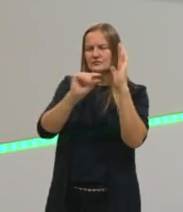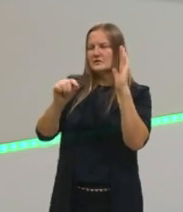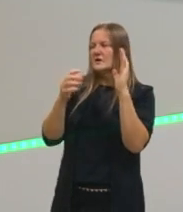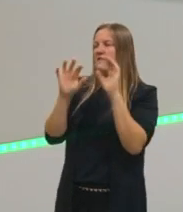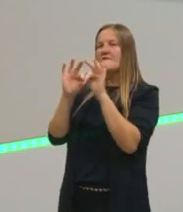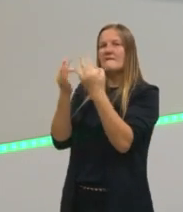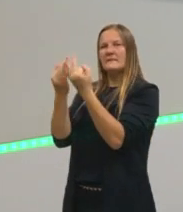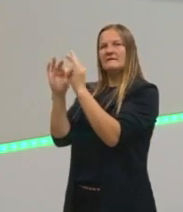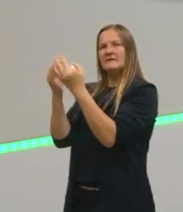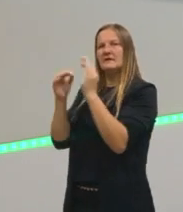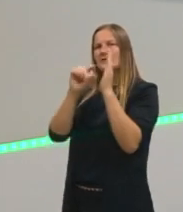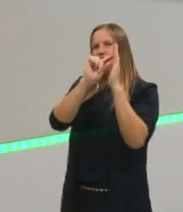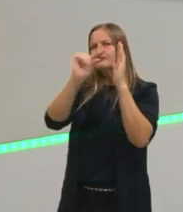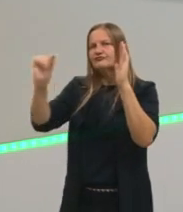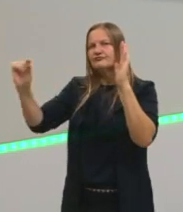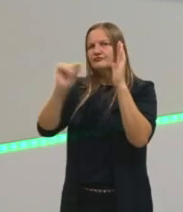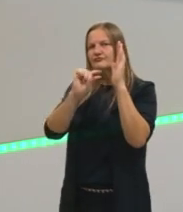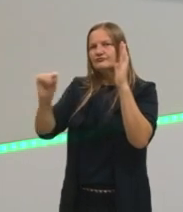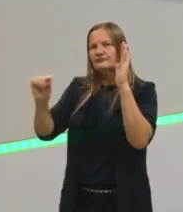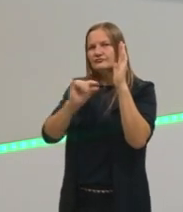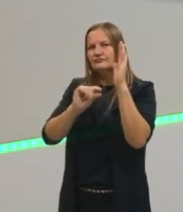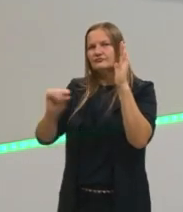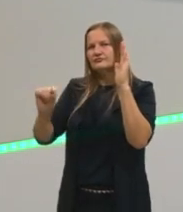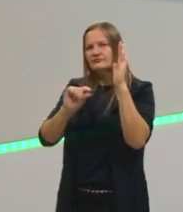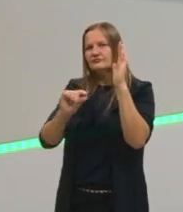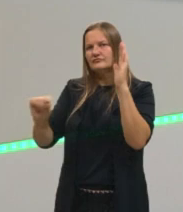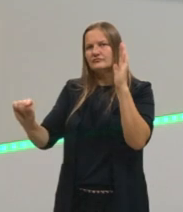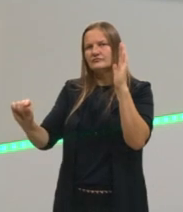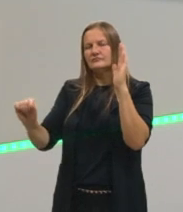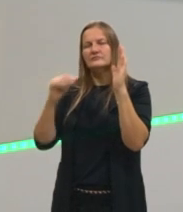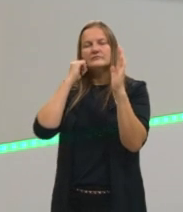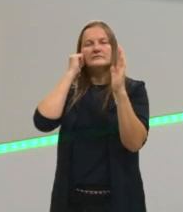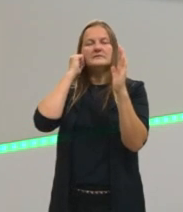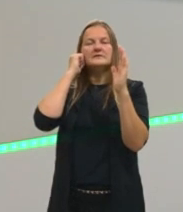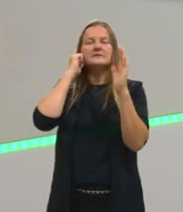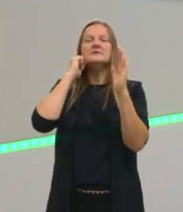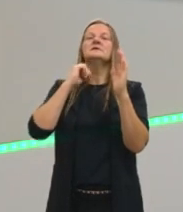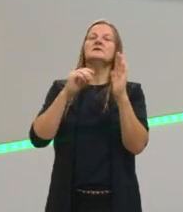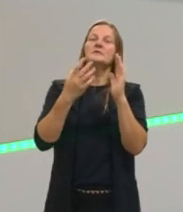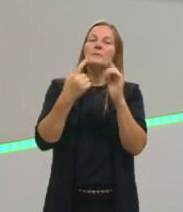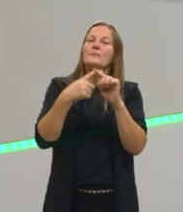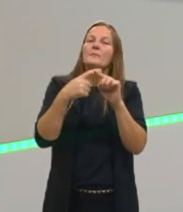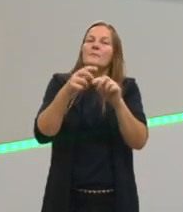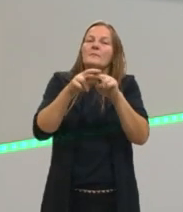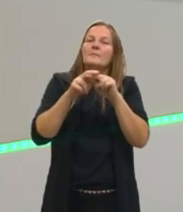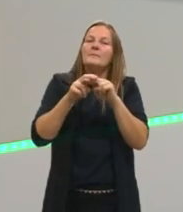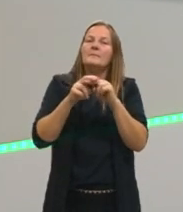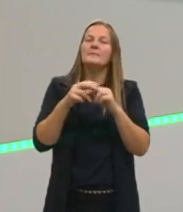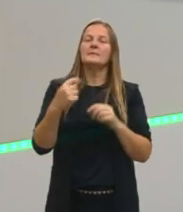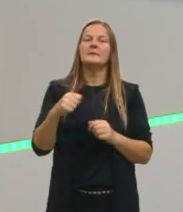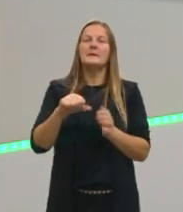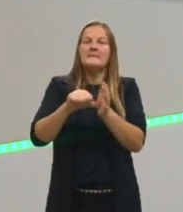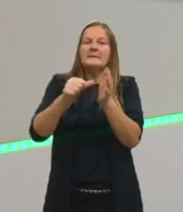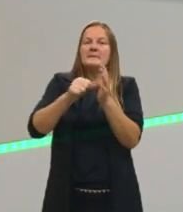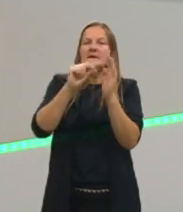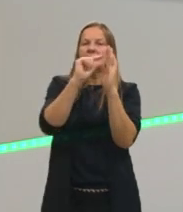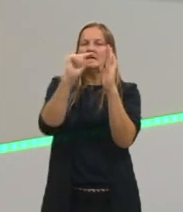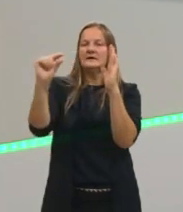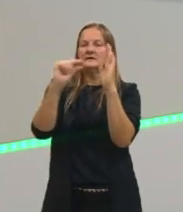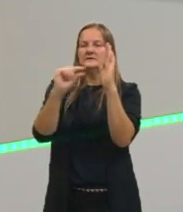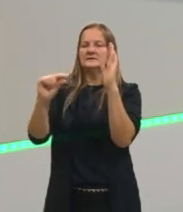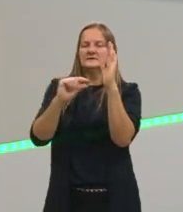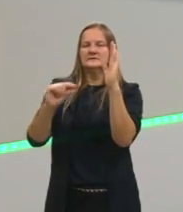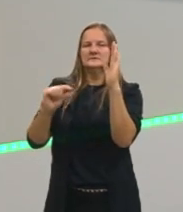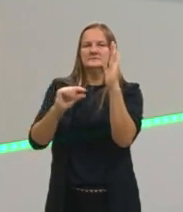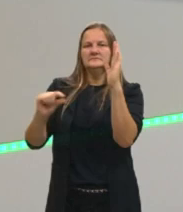famílias todas elas têm a parte do dos elementos transmissão sim mas as primeiras linhas não né